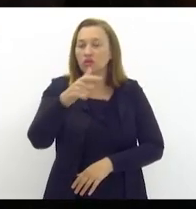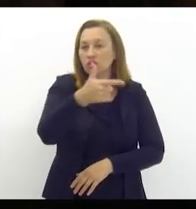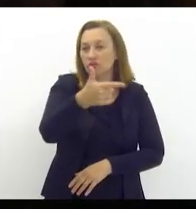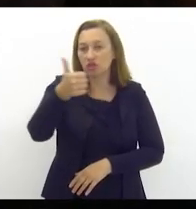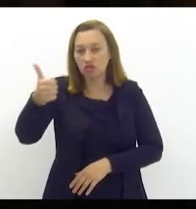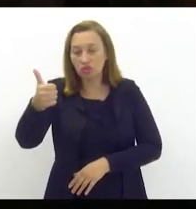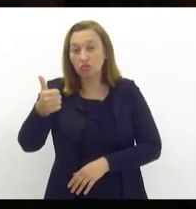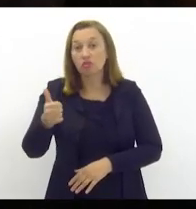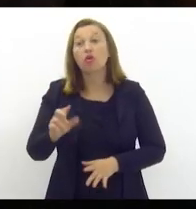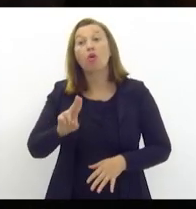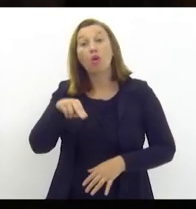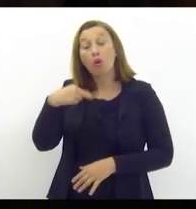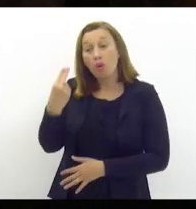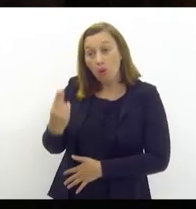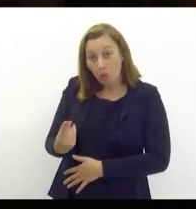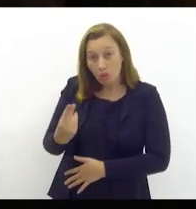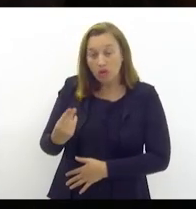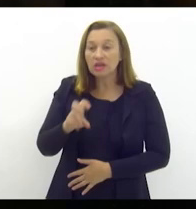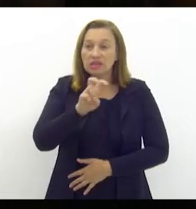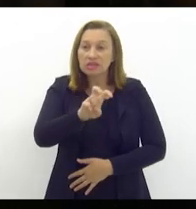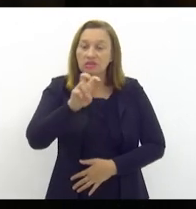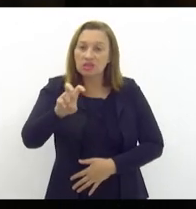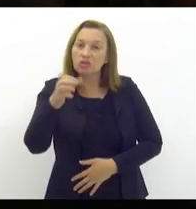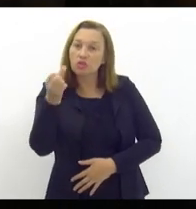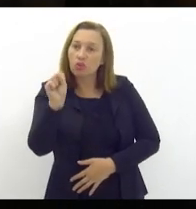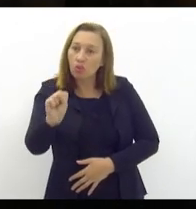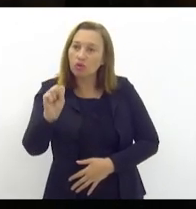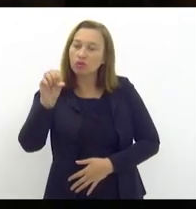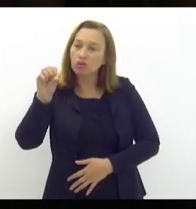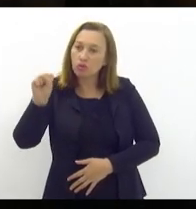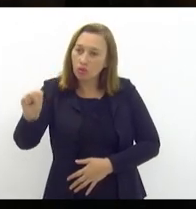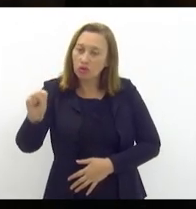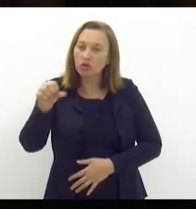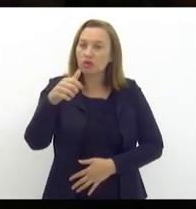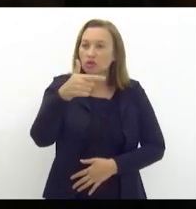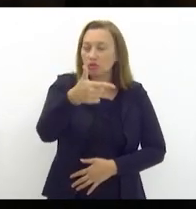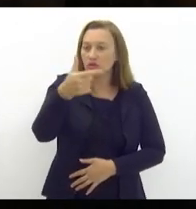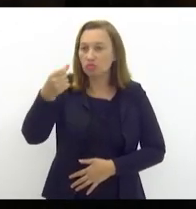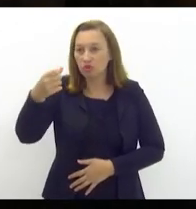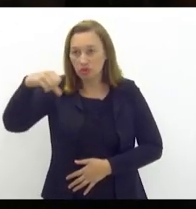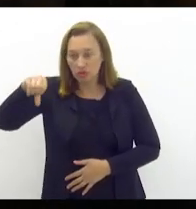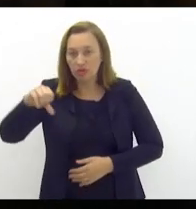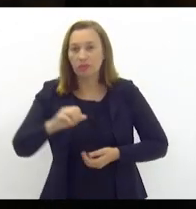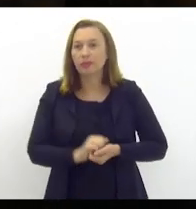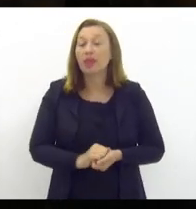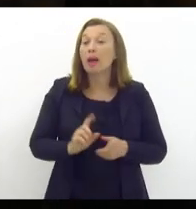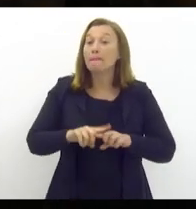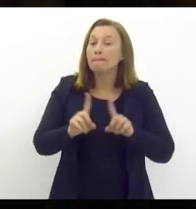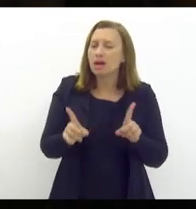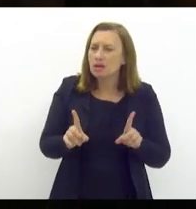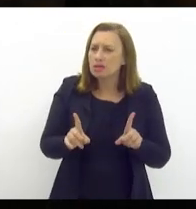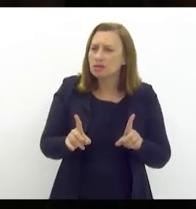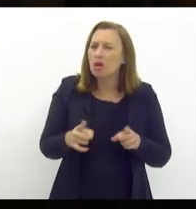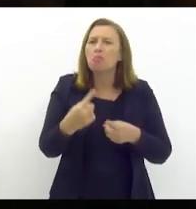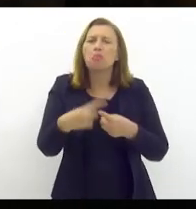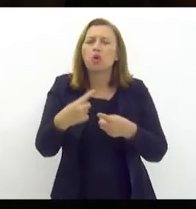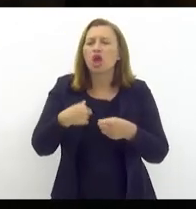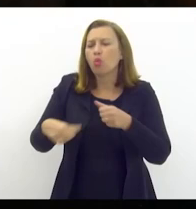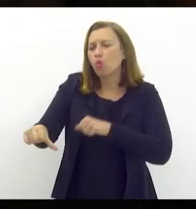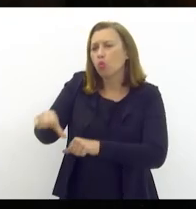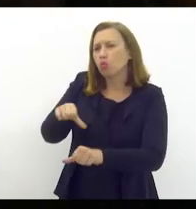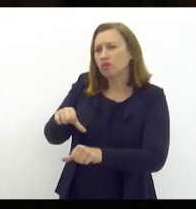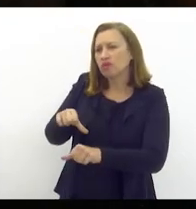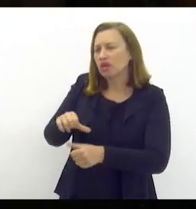ou, quiçá, a 5588 de 2009. Mas isso é forma. Mas por que eu sou contrário